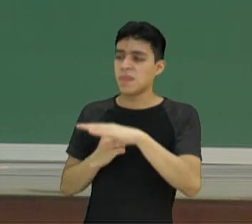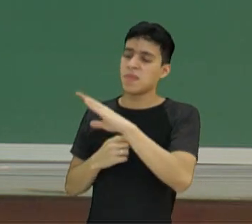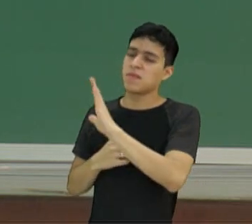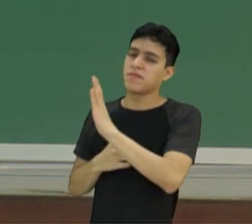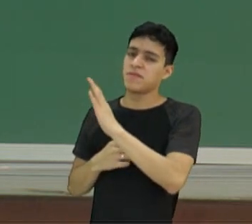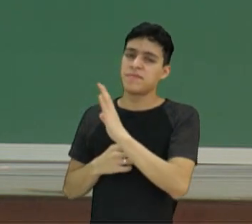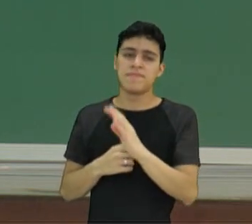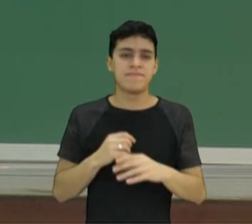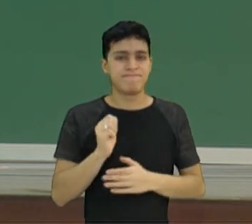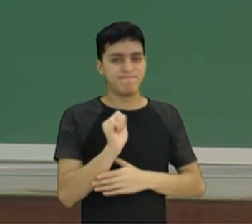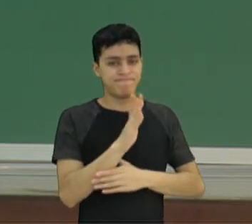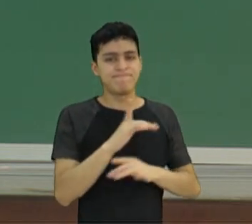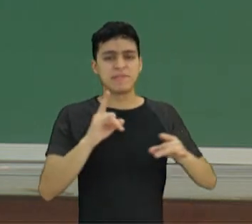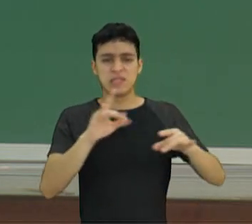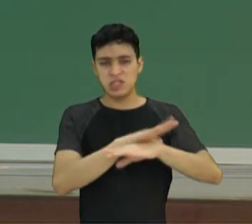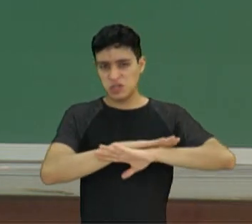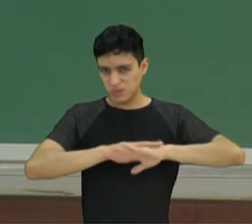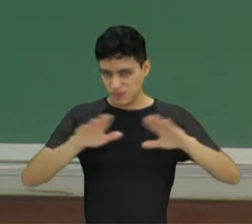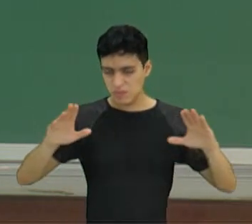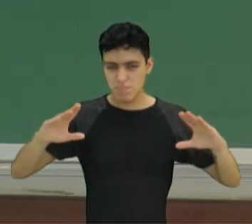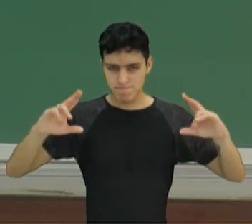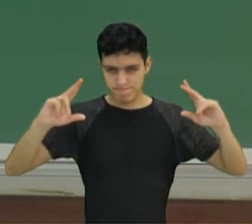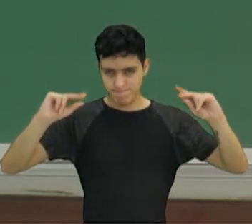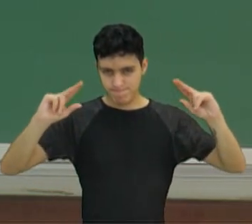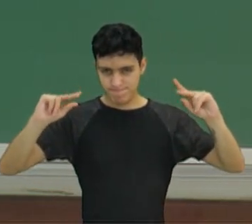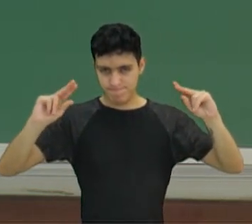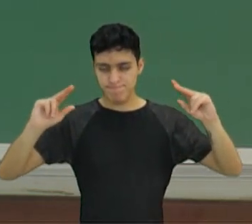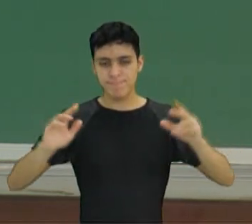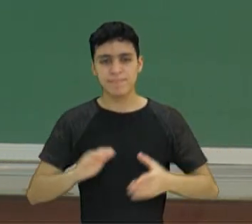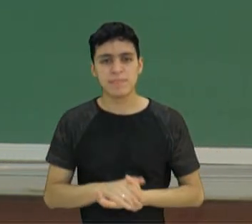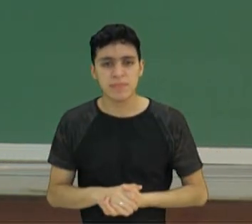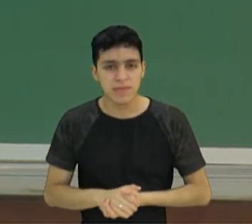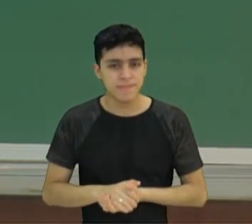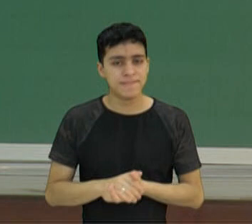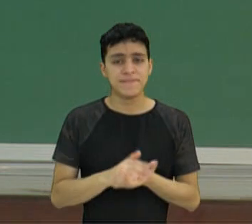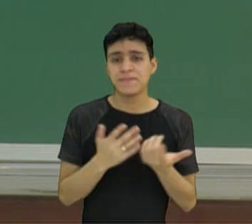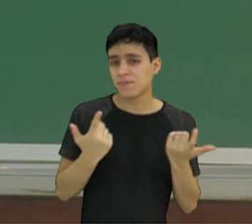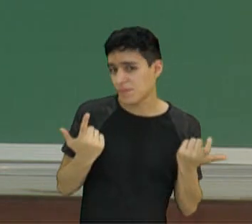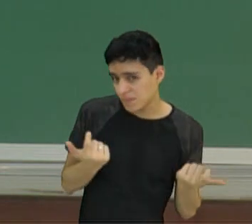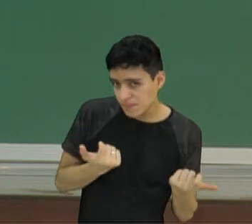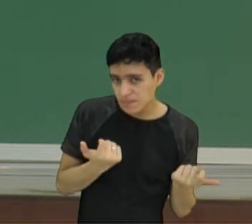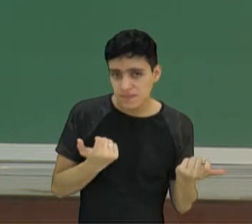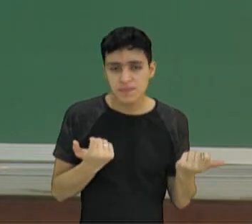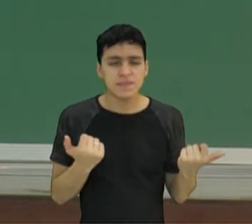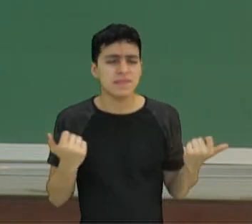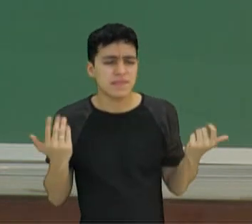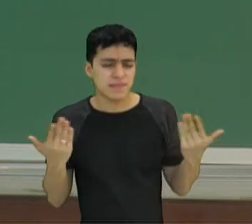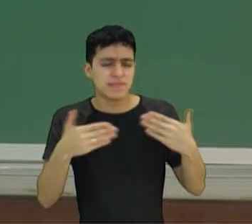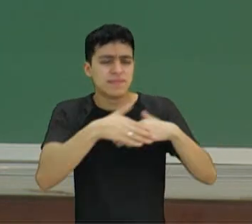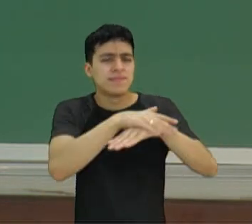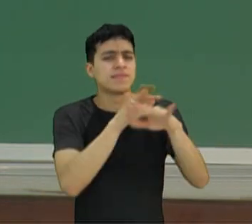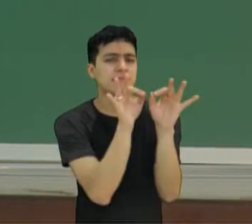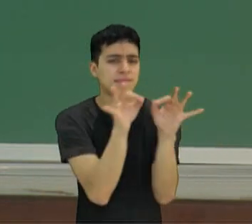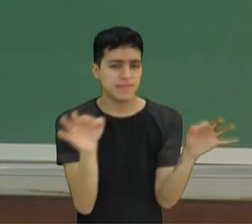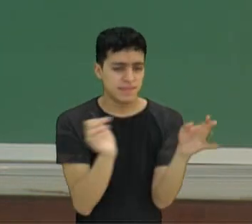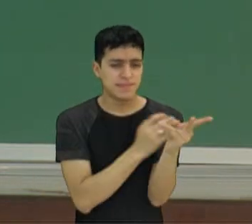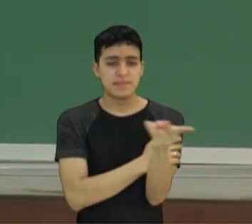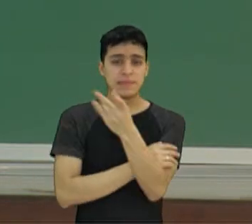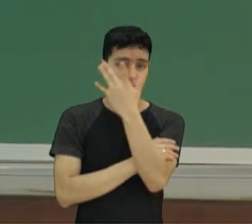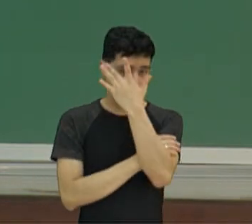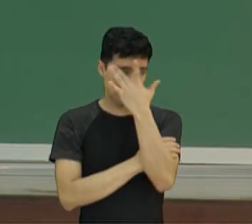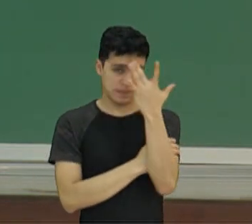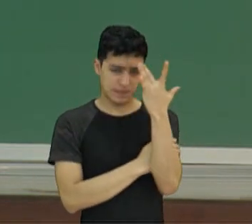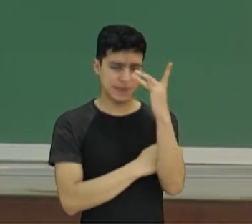Bye, Charlotte. Daí eles se despedem. Ok? Tudo bem? Então, pessoal, uma conversa muito simples, duas pessoas,